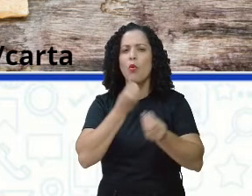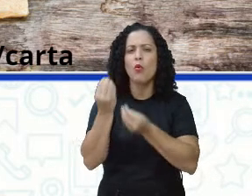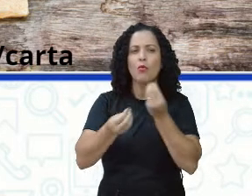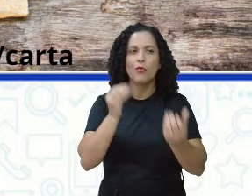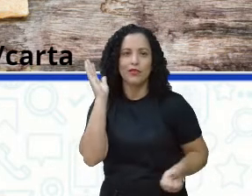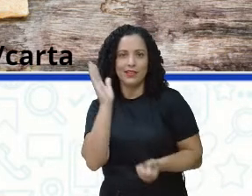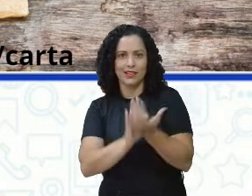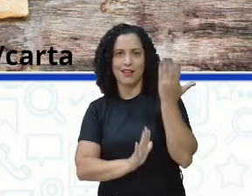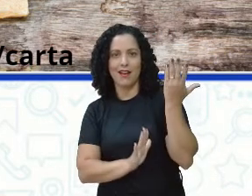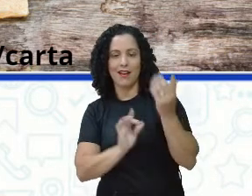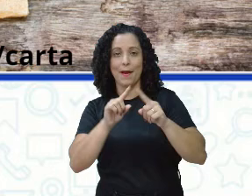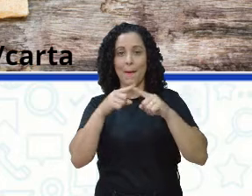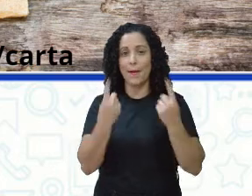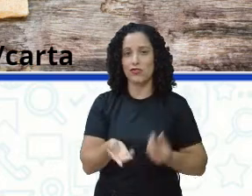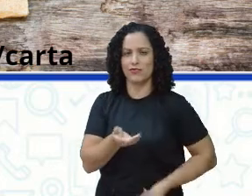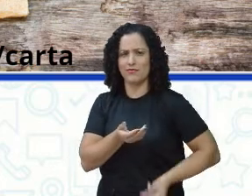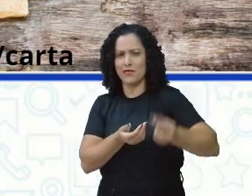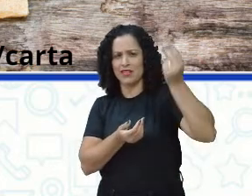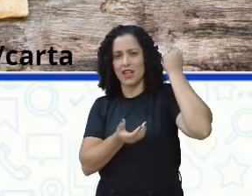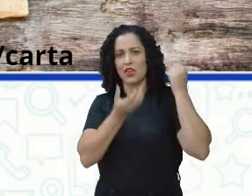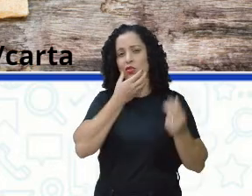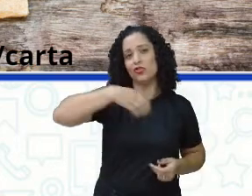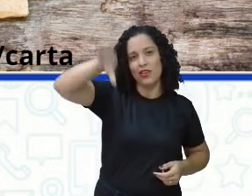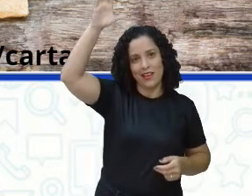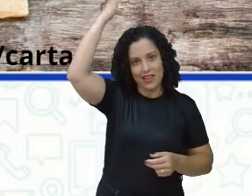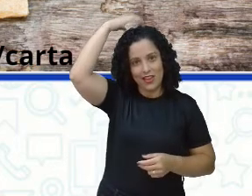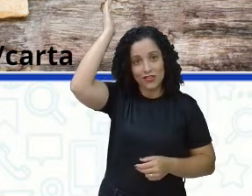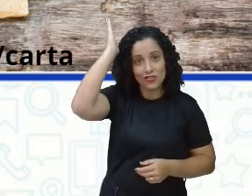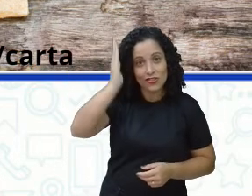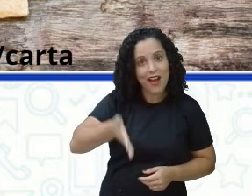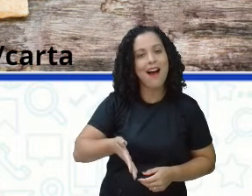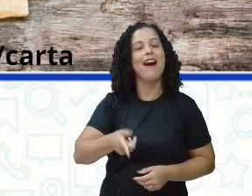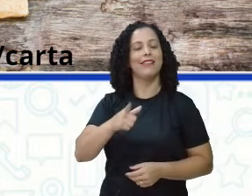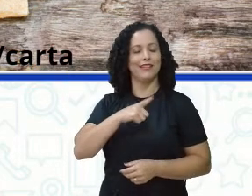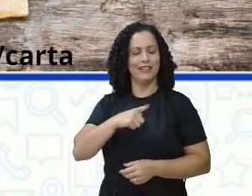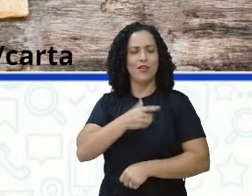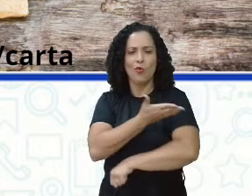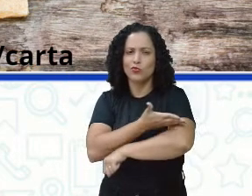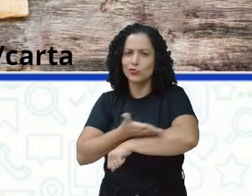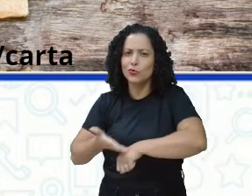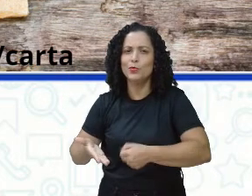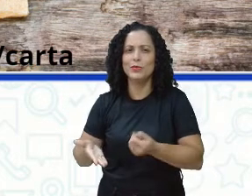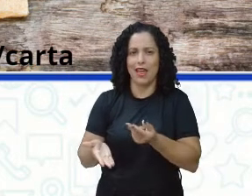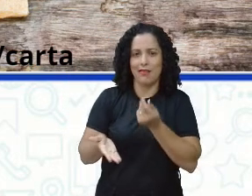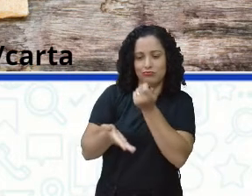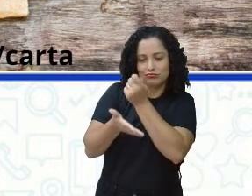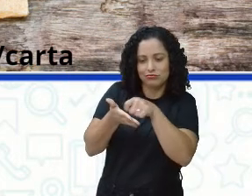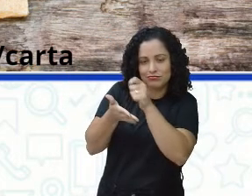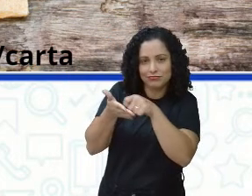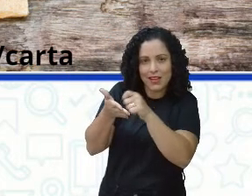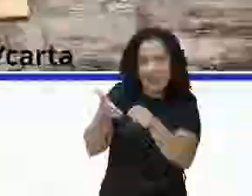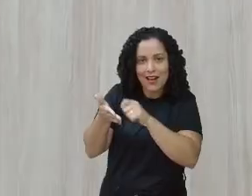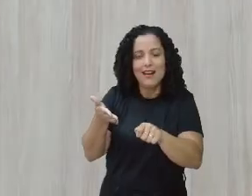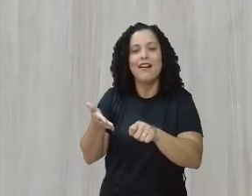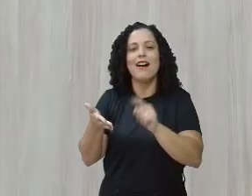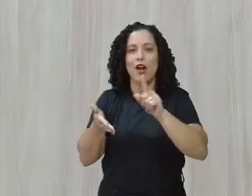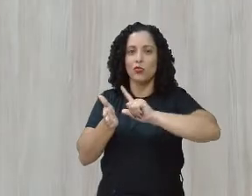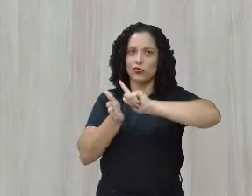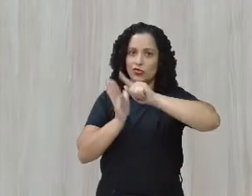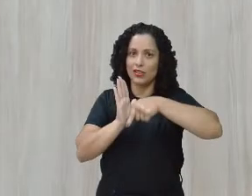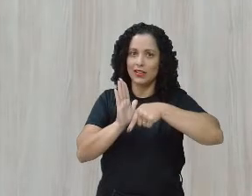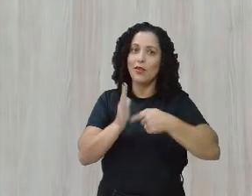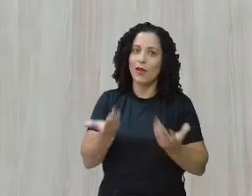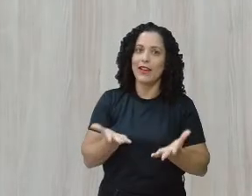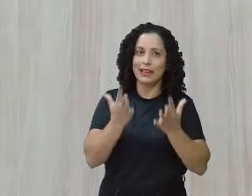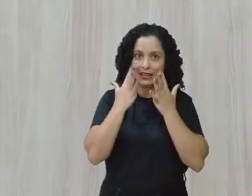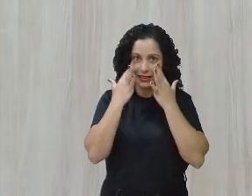surgiram, mas os reis do Antigo Oriente Médio já escreviam cartas. Então, além de ser aí um gênero textual bastante